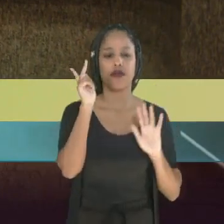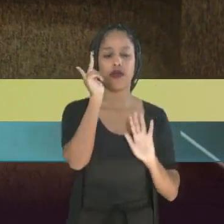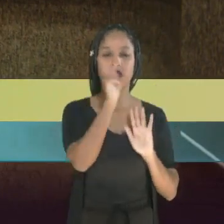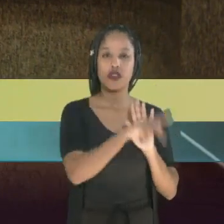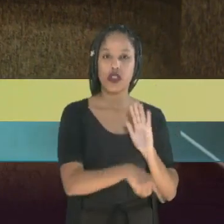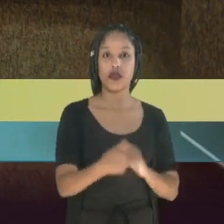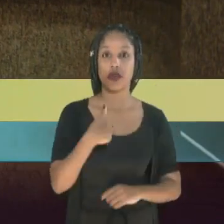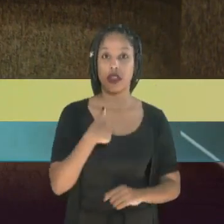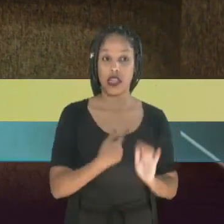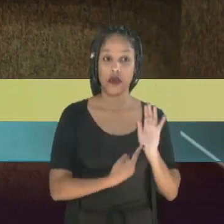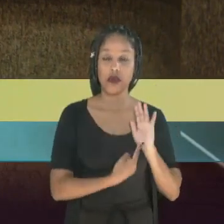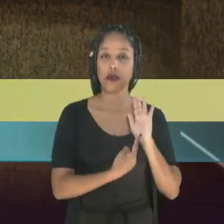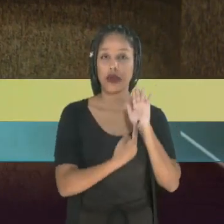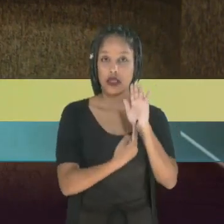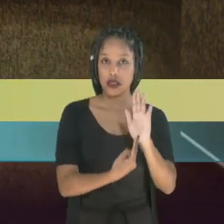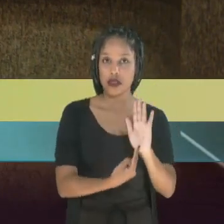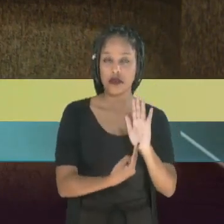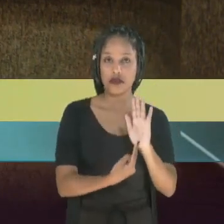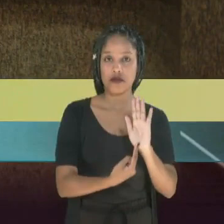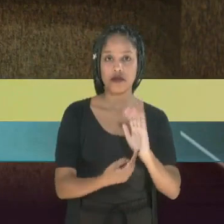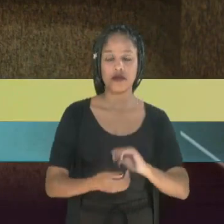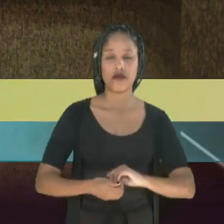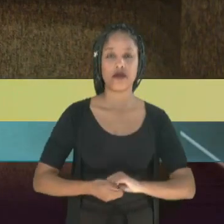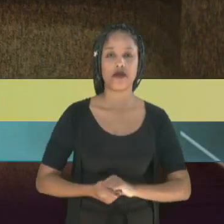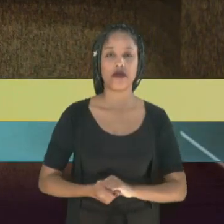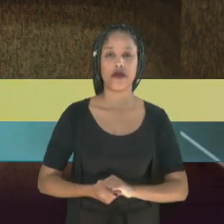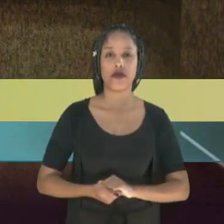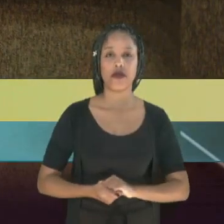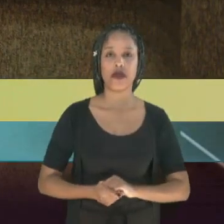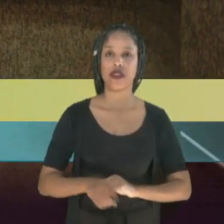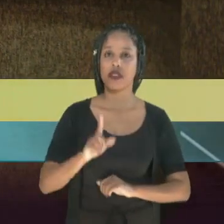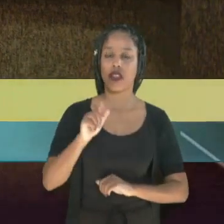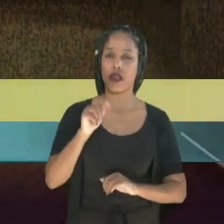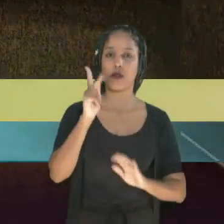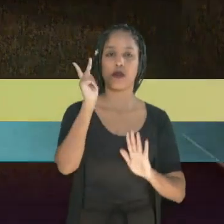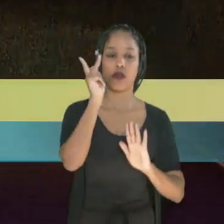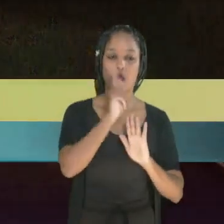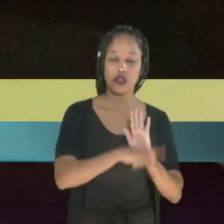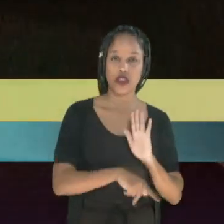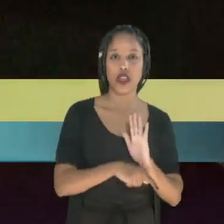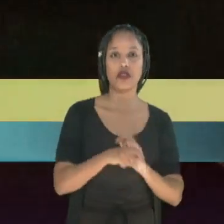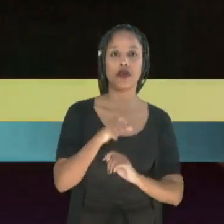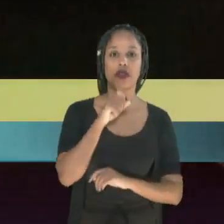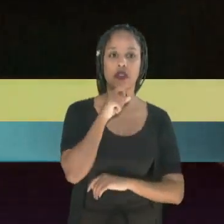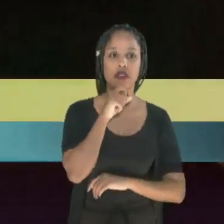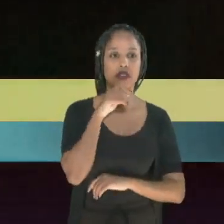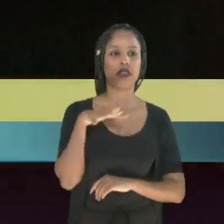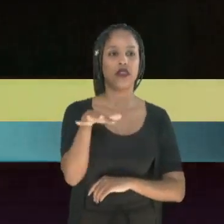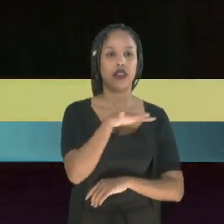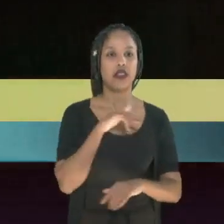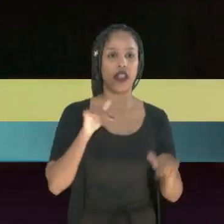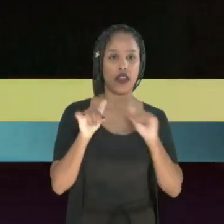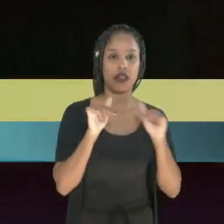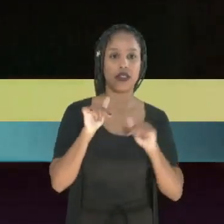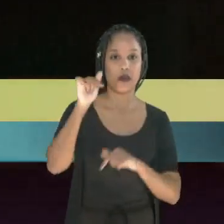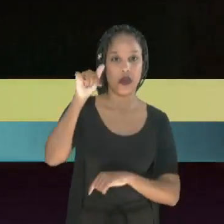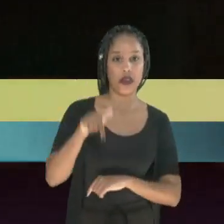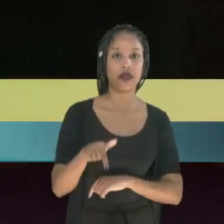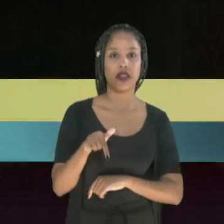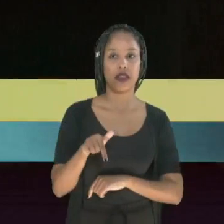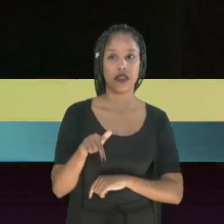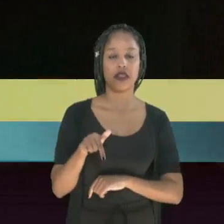que eu apresentei e que está ainda correndo o rito de trabalho desta casa, mas